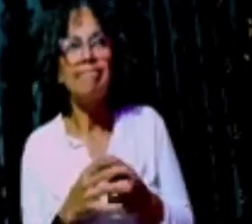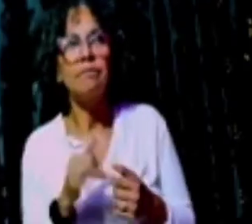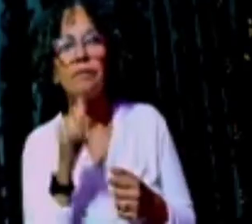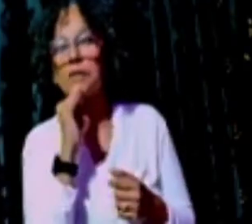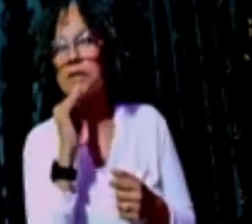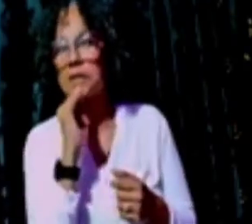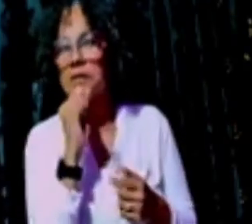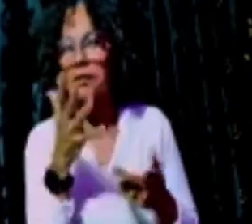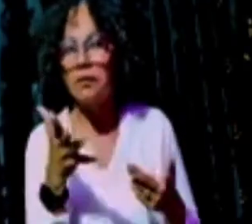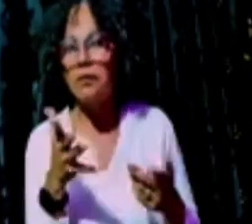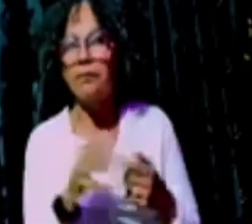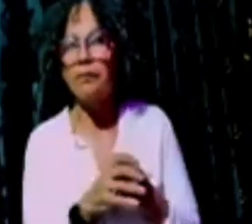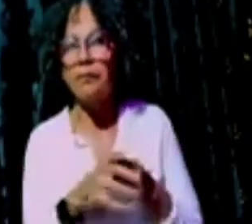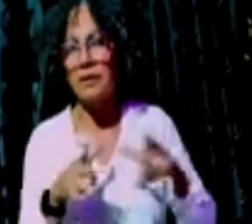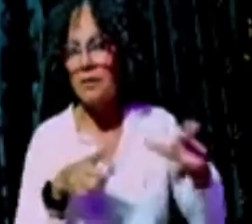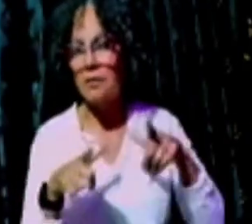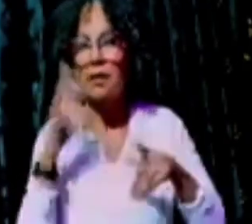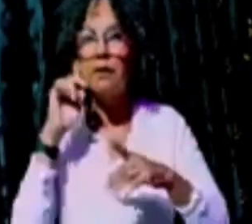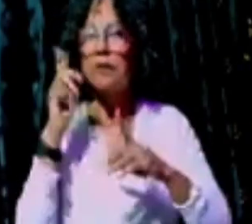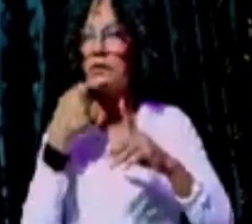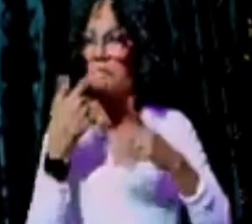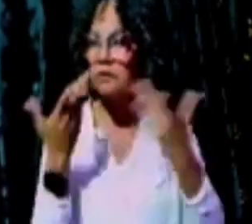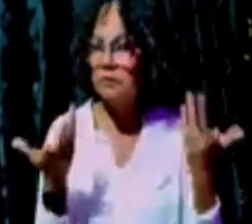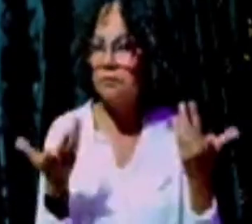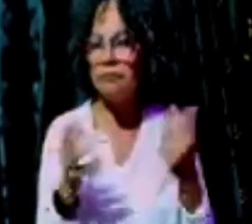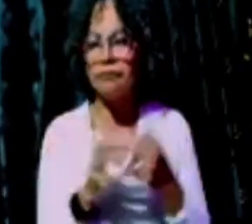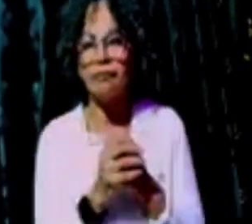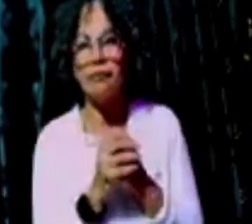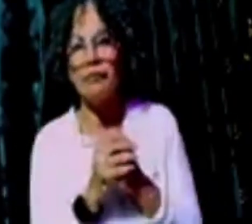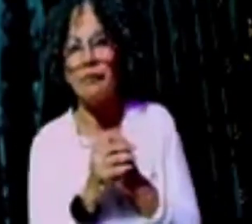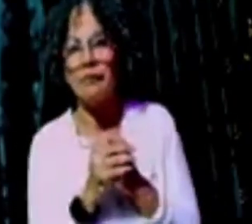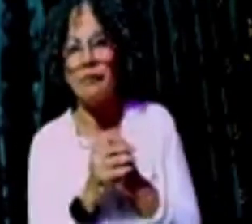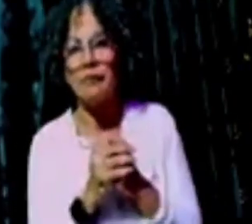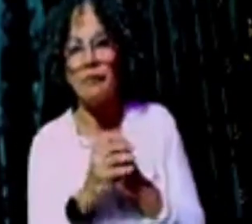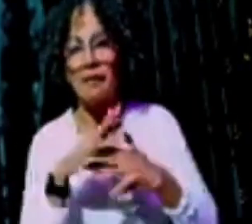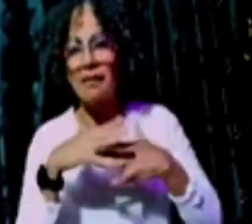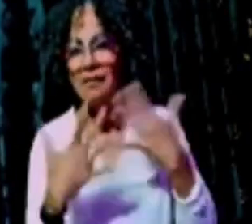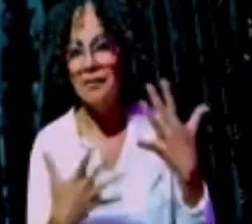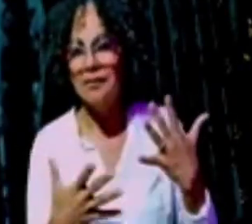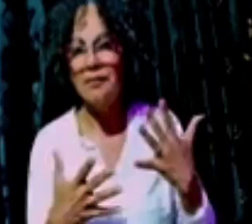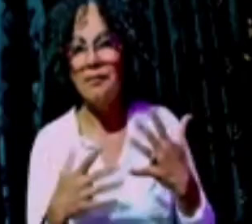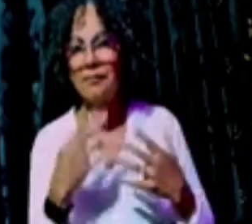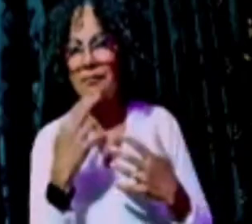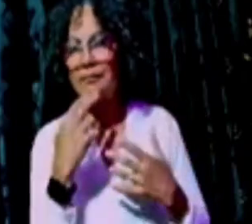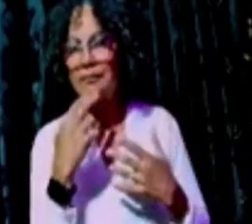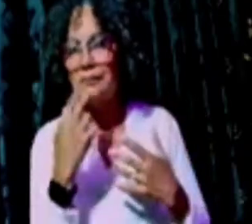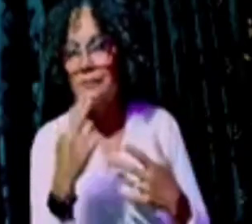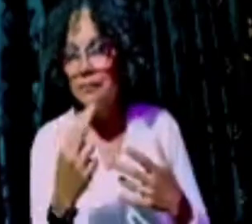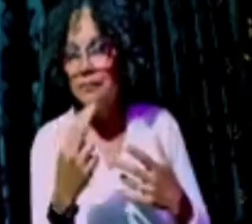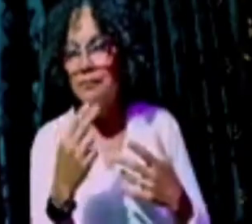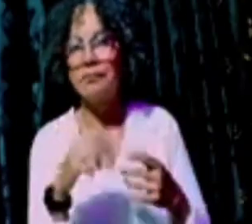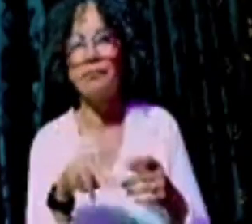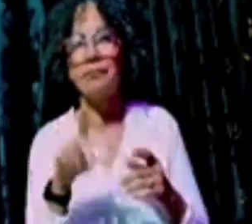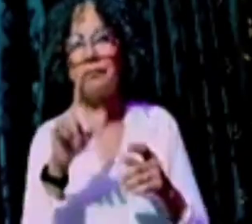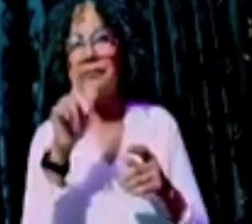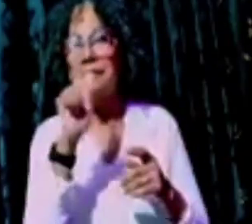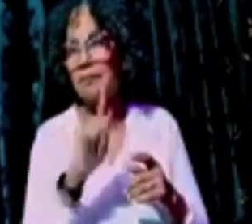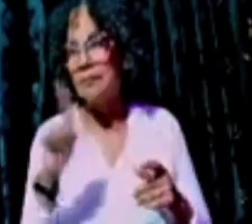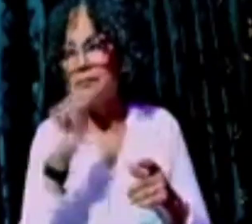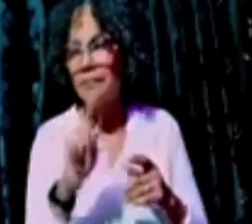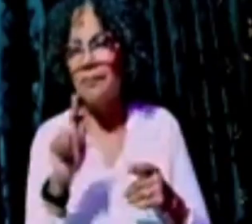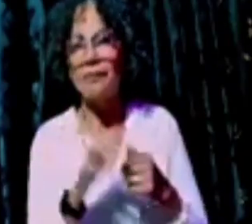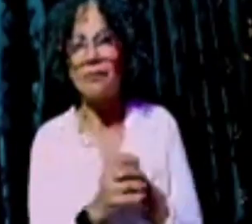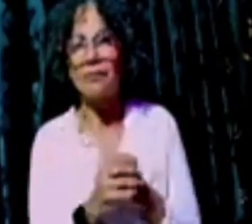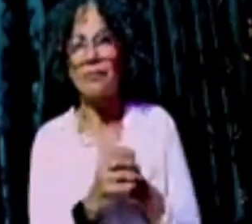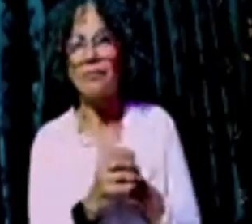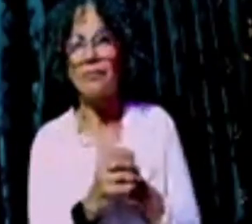exemplo, trabalhar com surdos, né? A Libras é uma língua. Ela tem gramática,